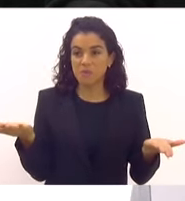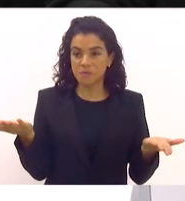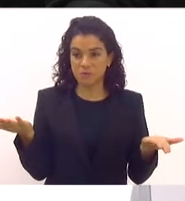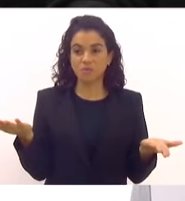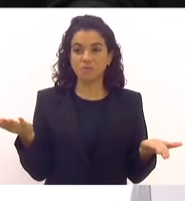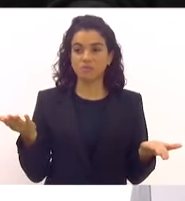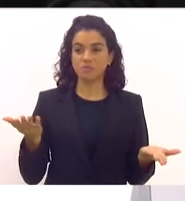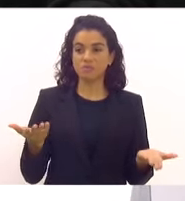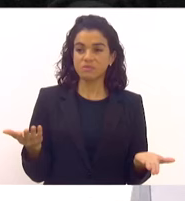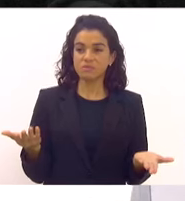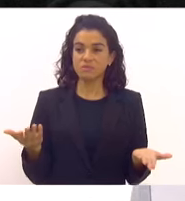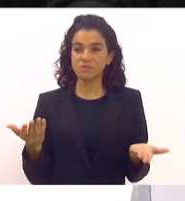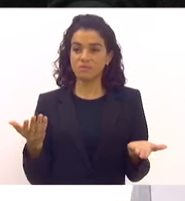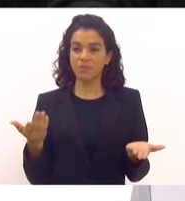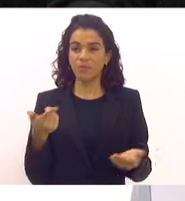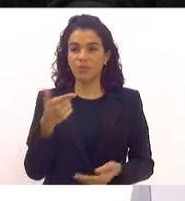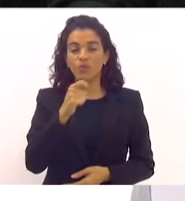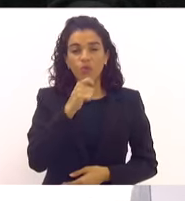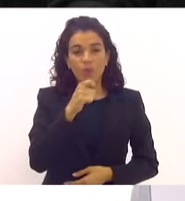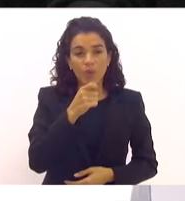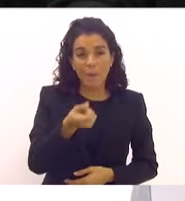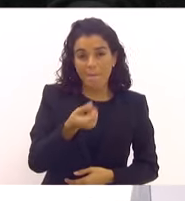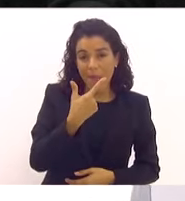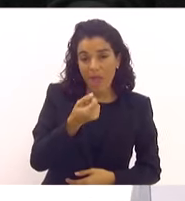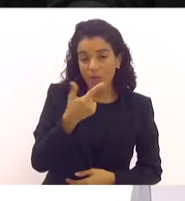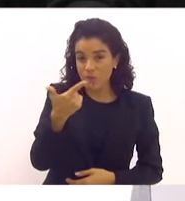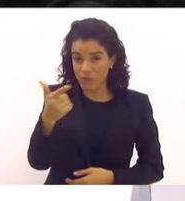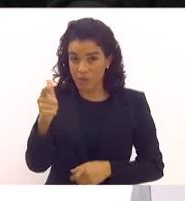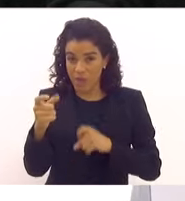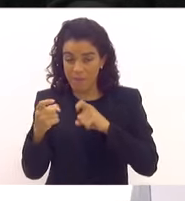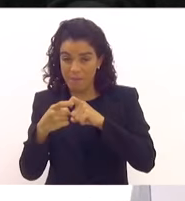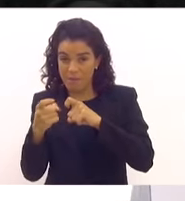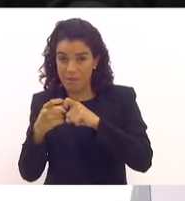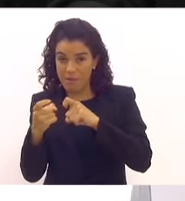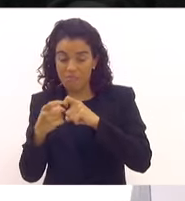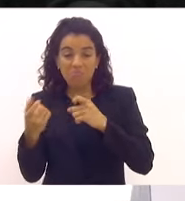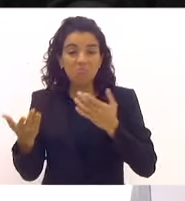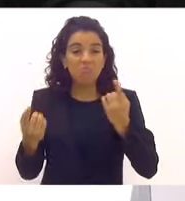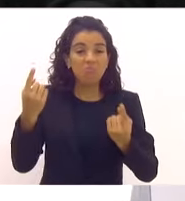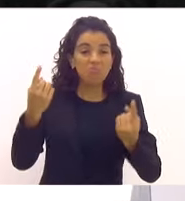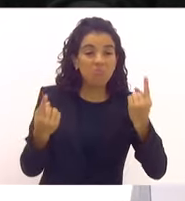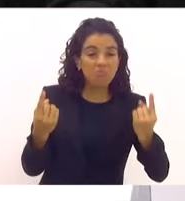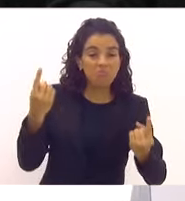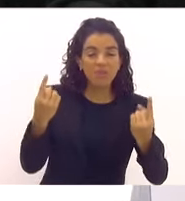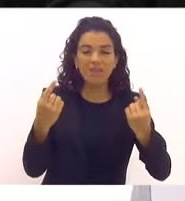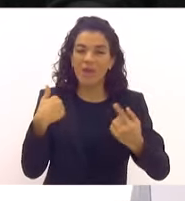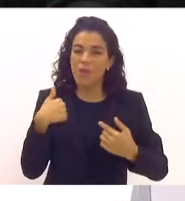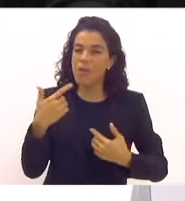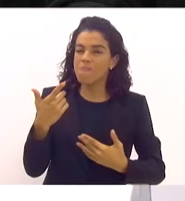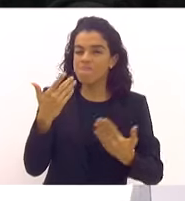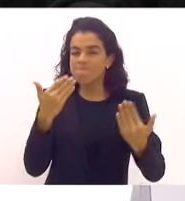ou é, não tem medicamento, não tem médico, não sei. Então, eu fico...